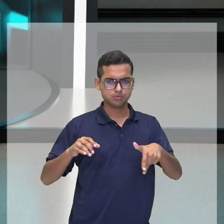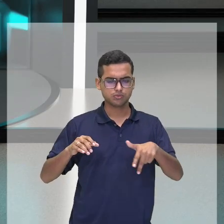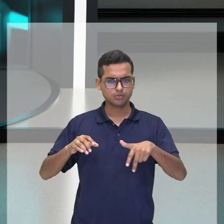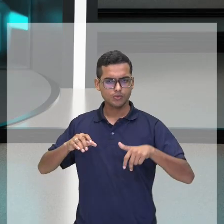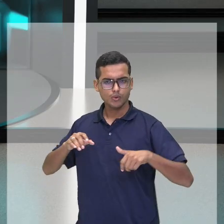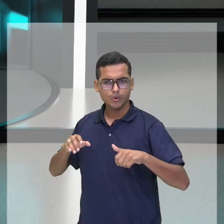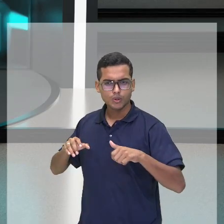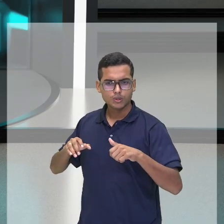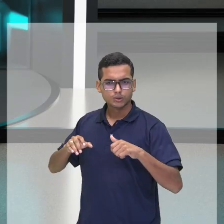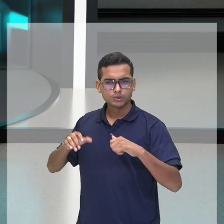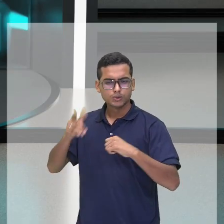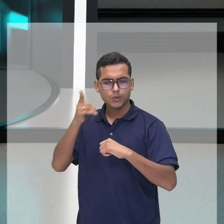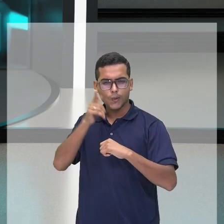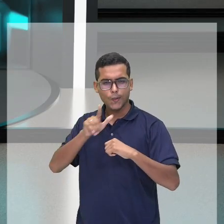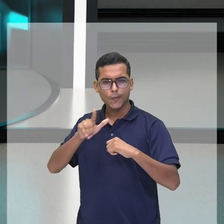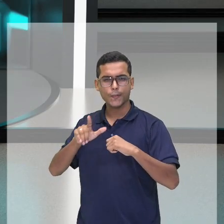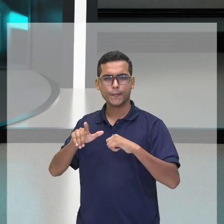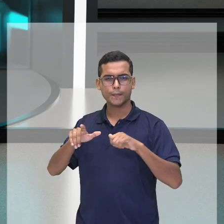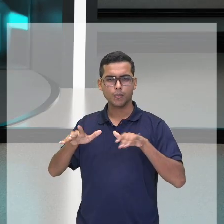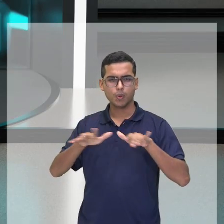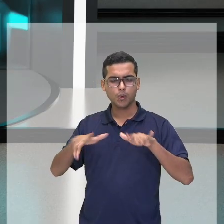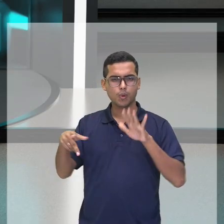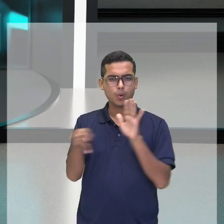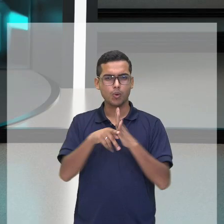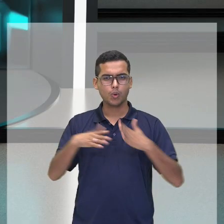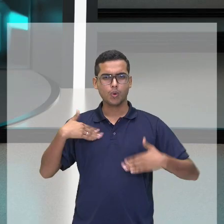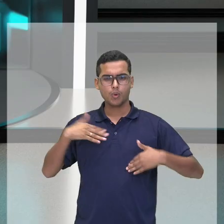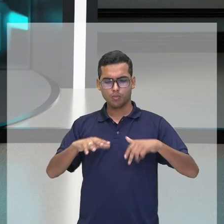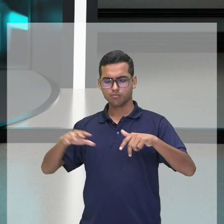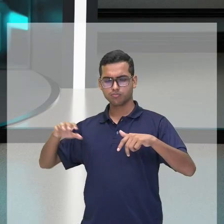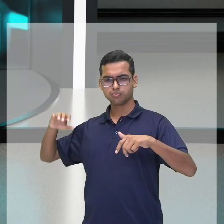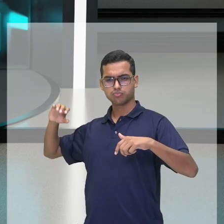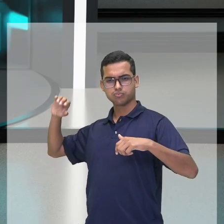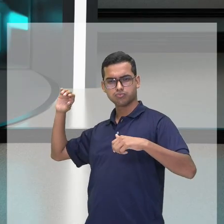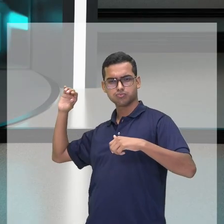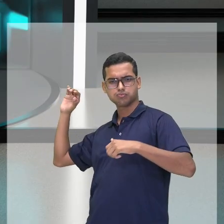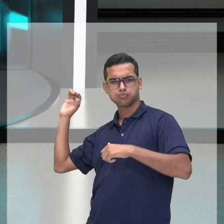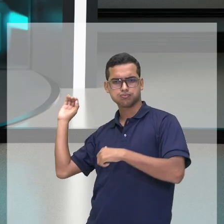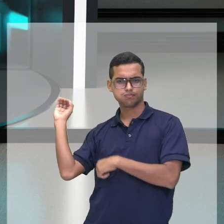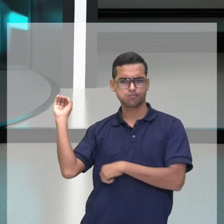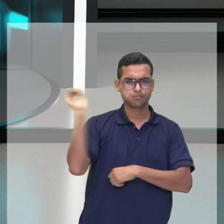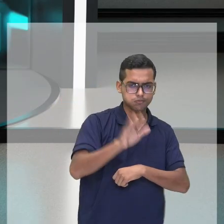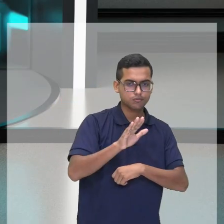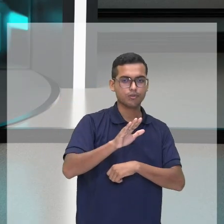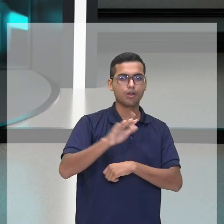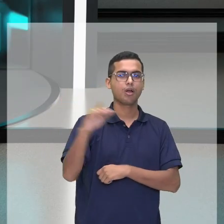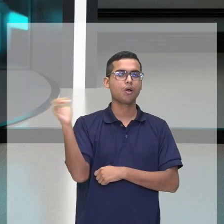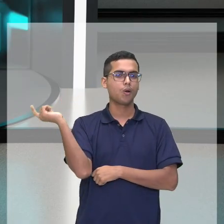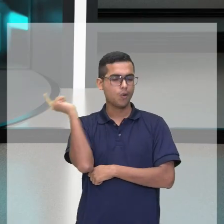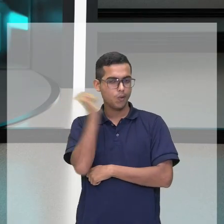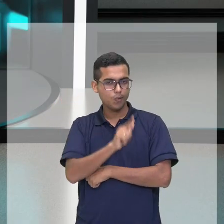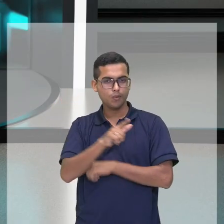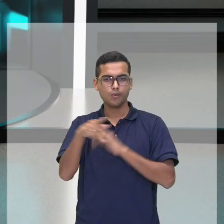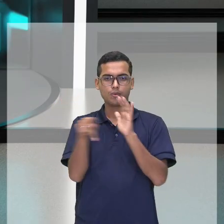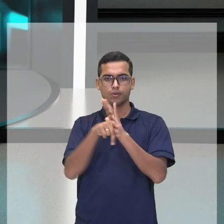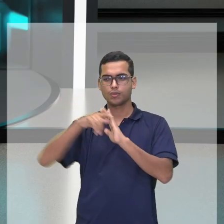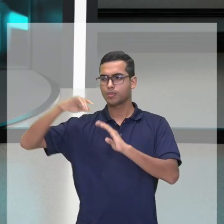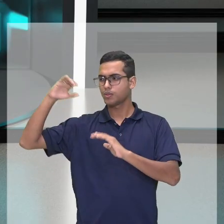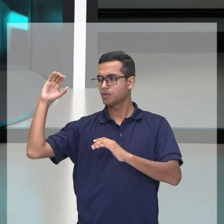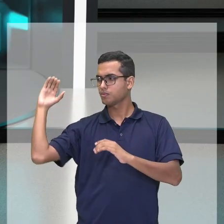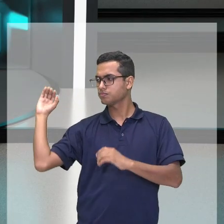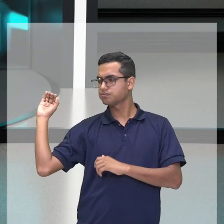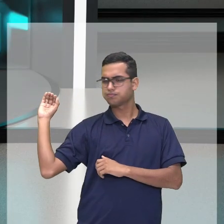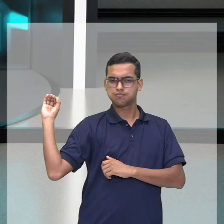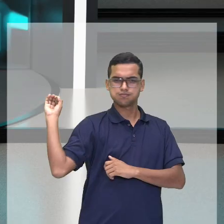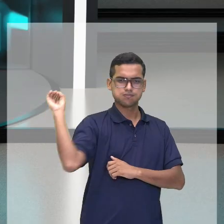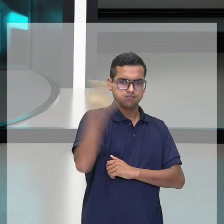atrás, balançar o corpo e fazer um movimento tipo uma catapulta para